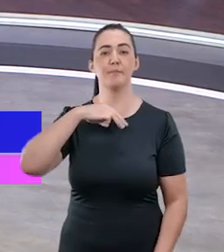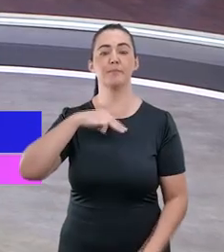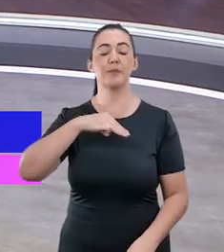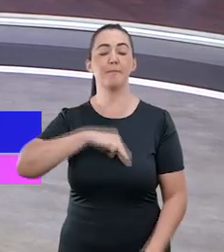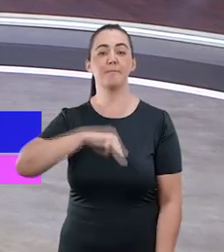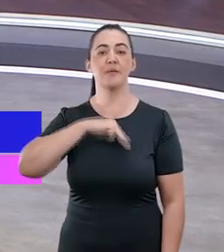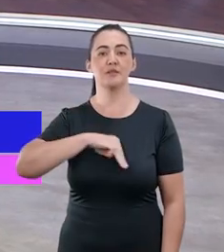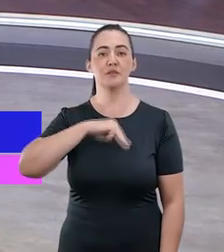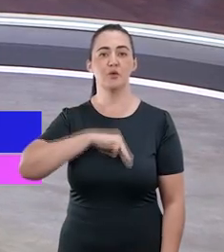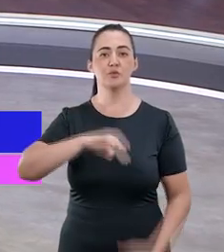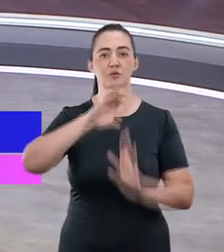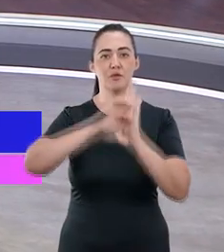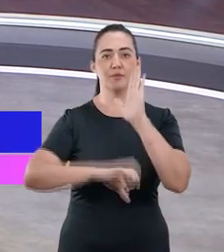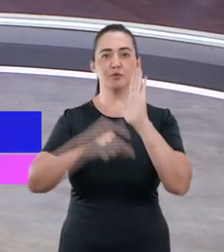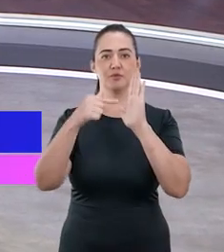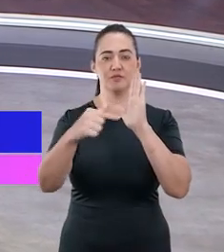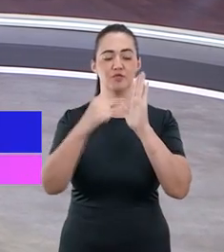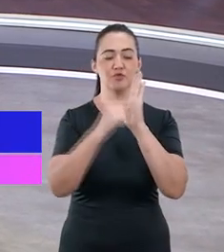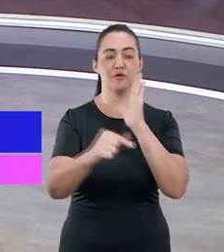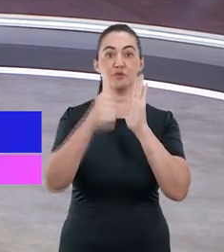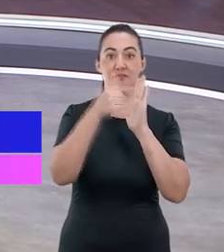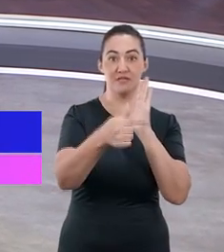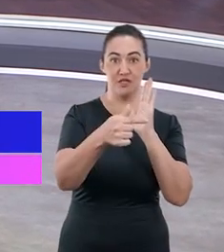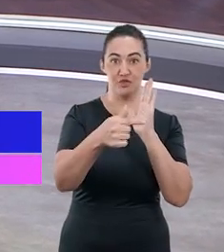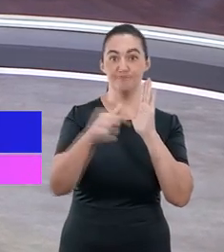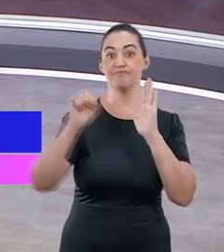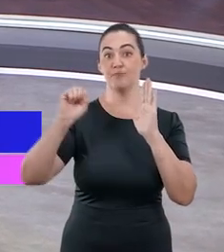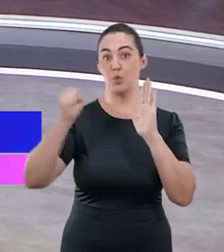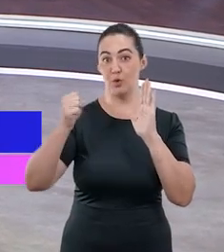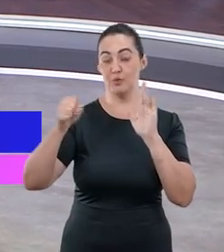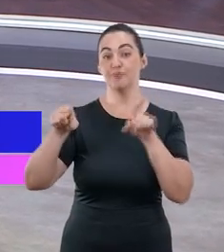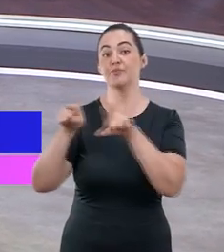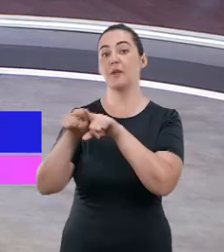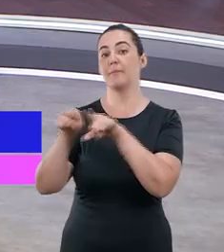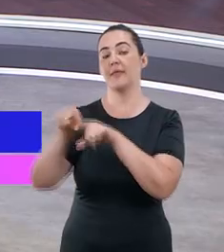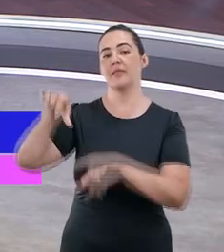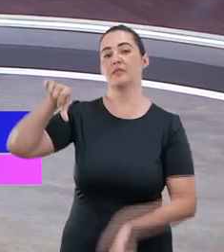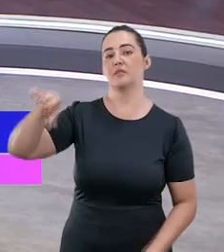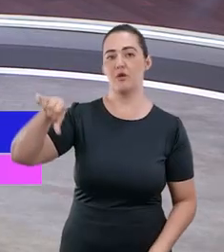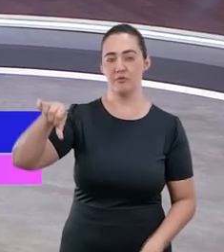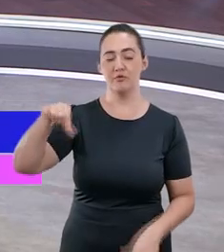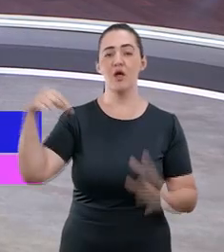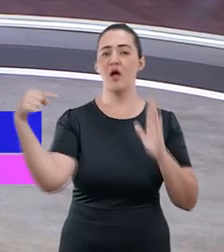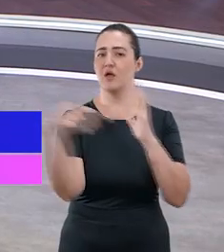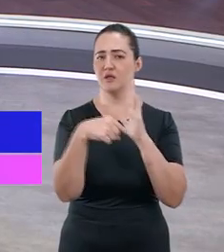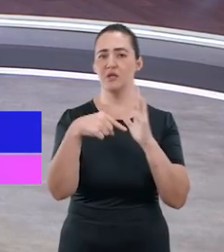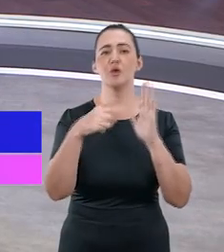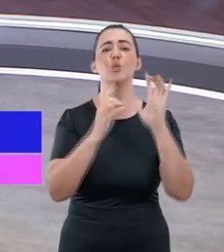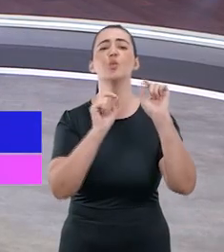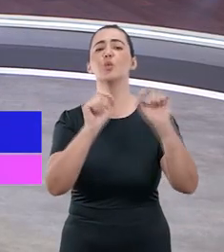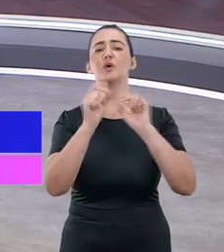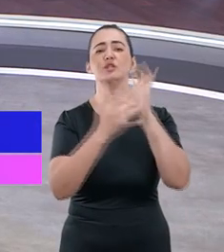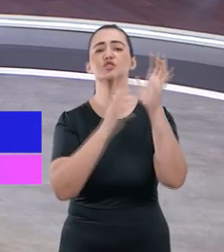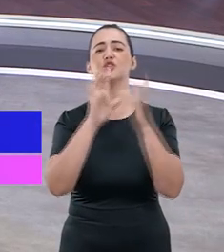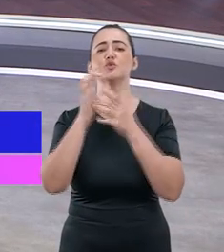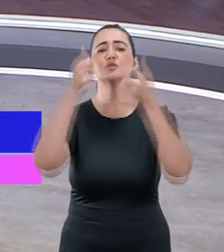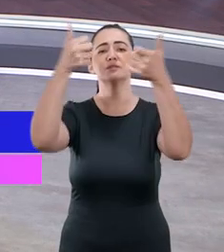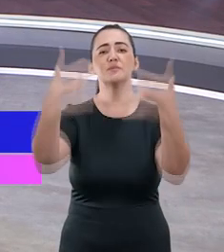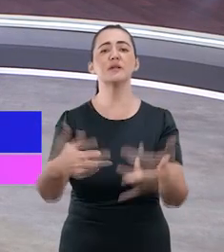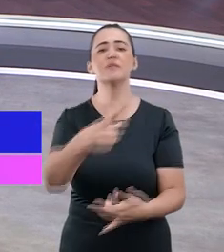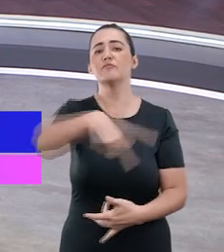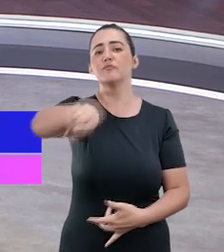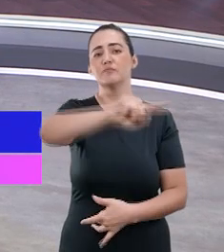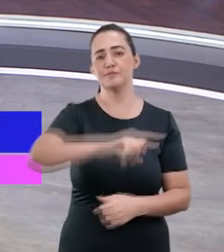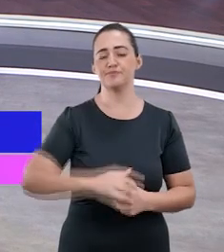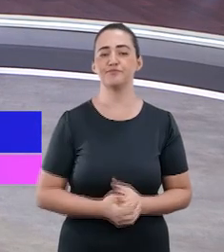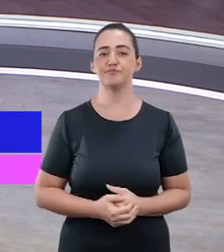7, versos 7, 8 e 9. Aqui vai ficar muito claro o que é que Jesus espera de cada um de nós.